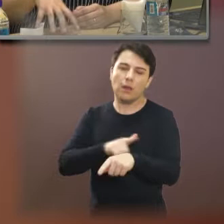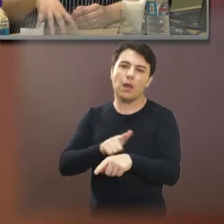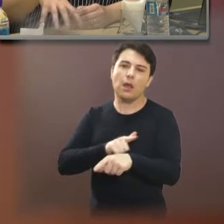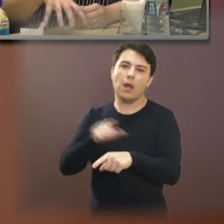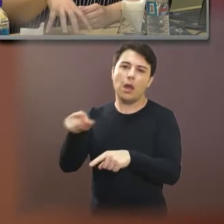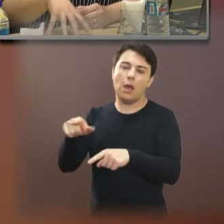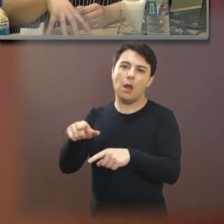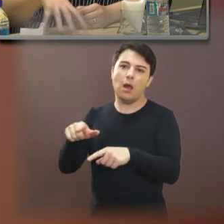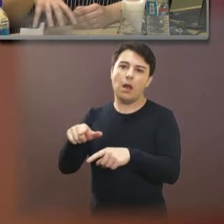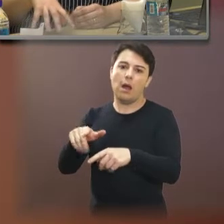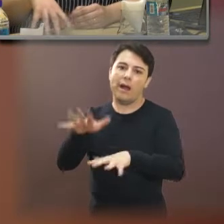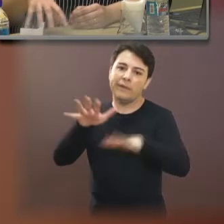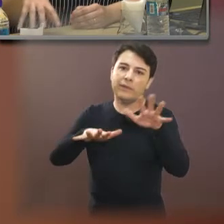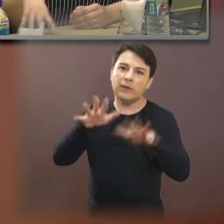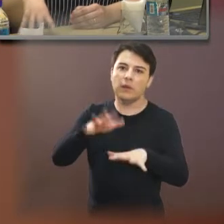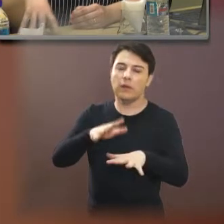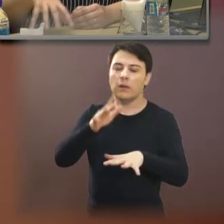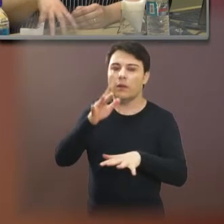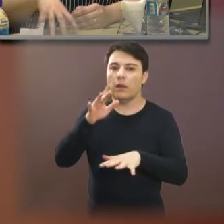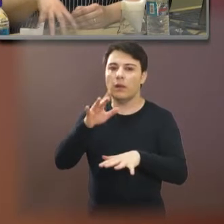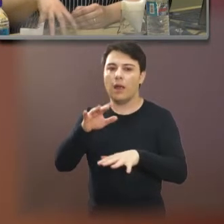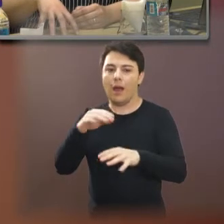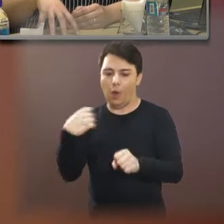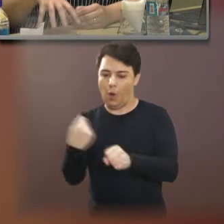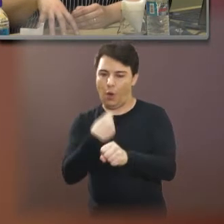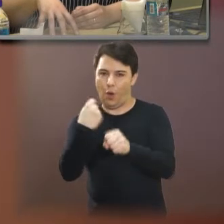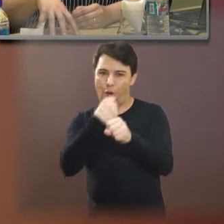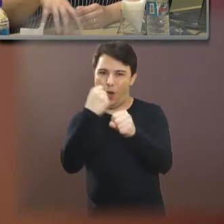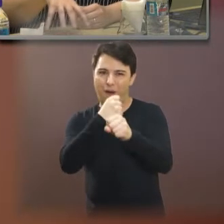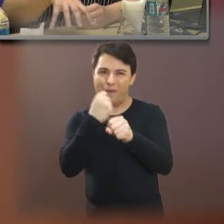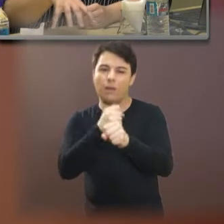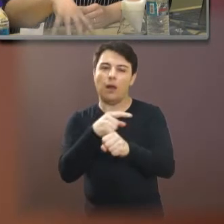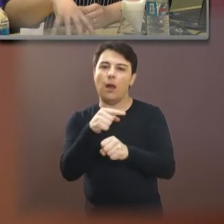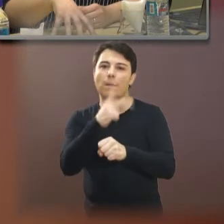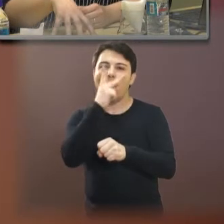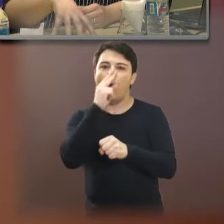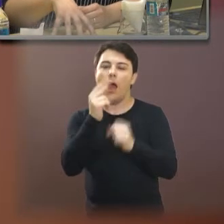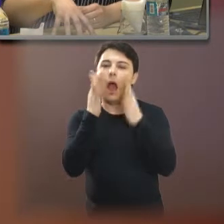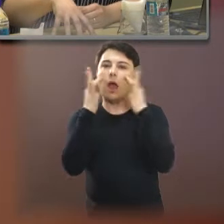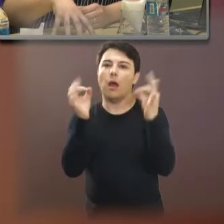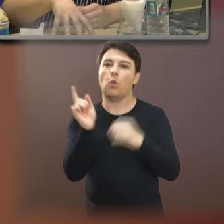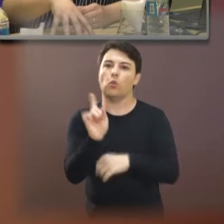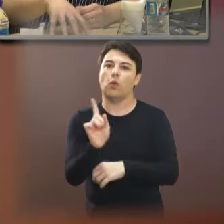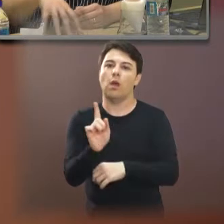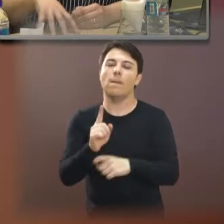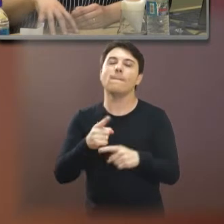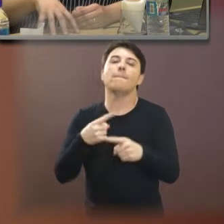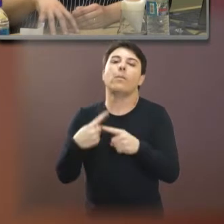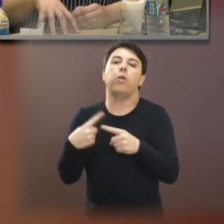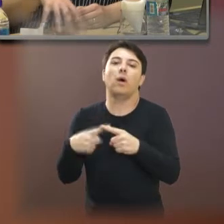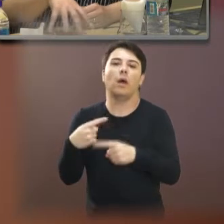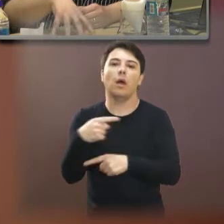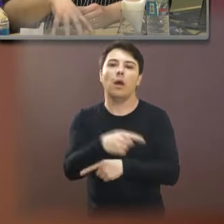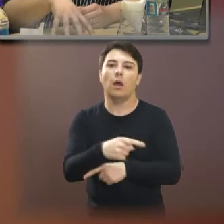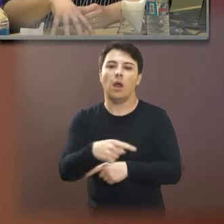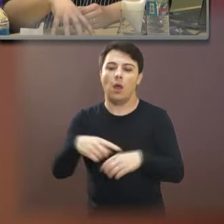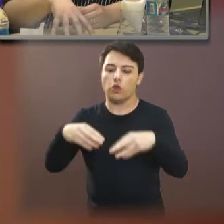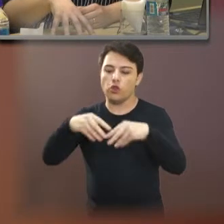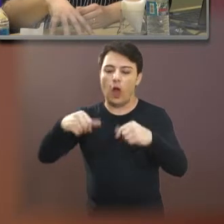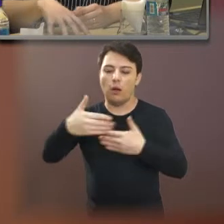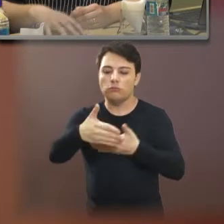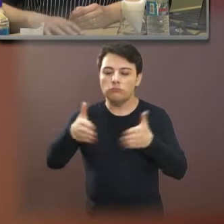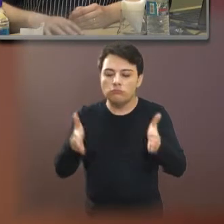alguns descuidos nas execuções de obras de grande impacto, como parcelamento do solo, ou obras